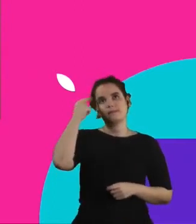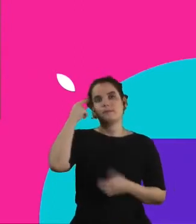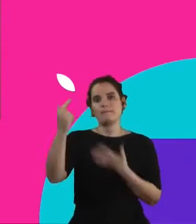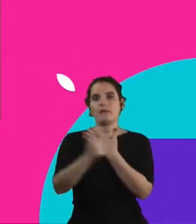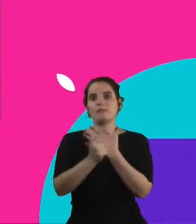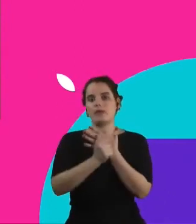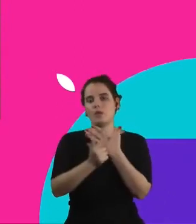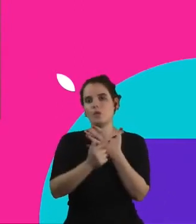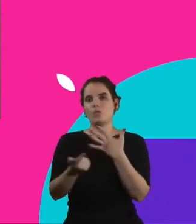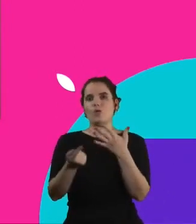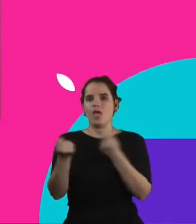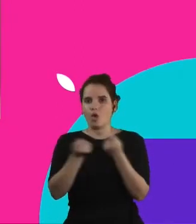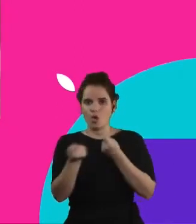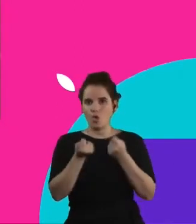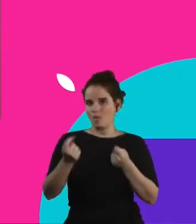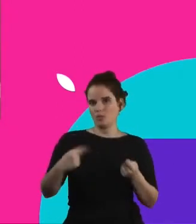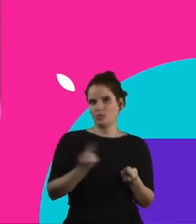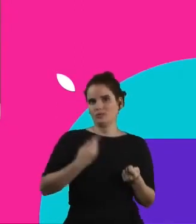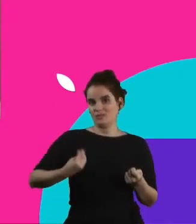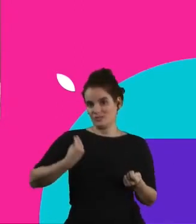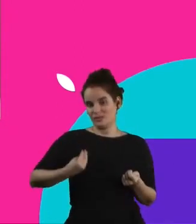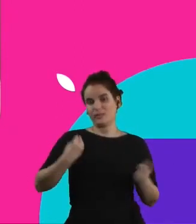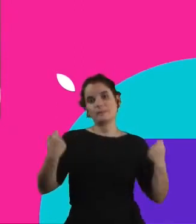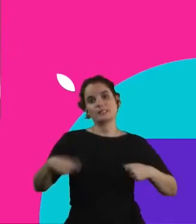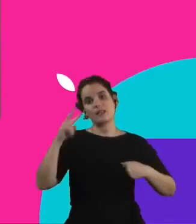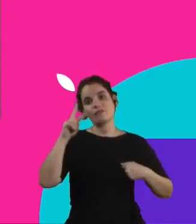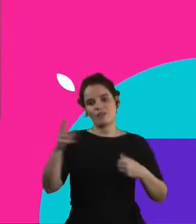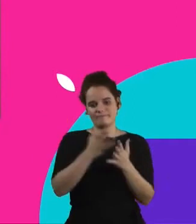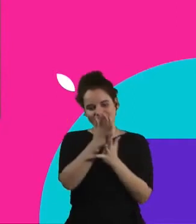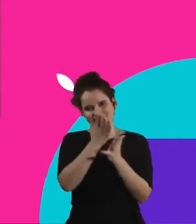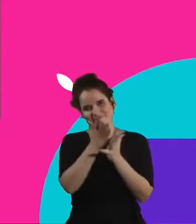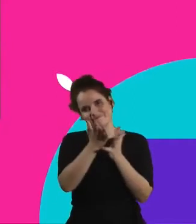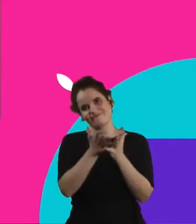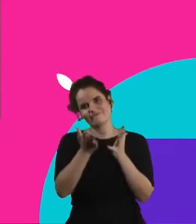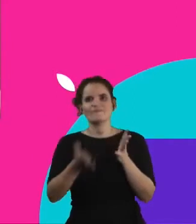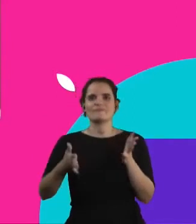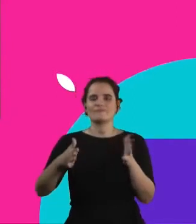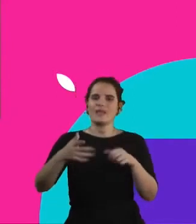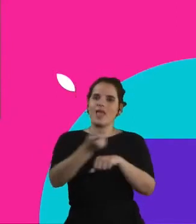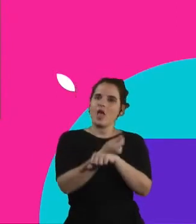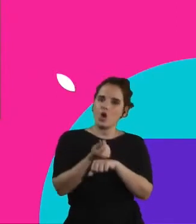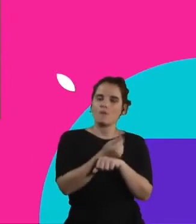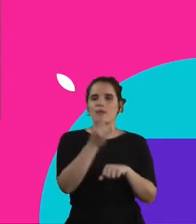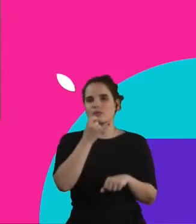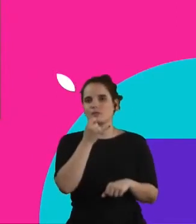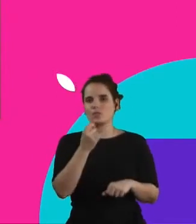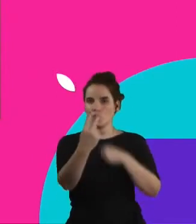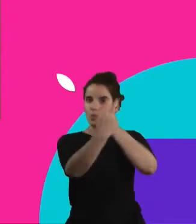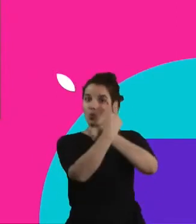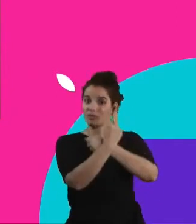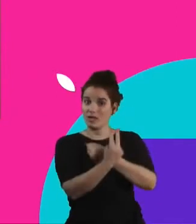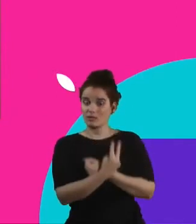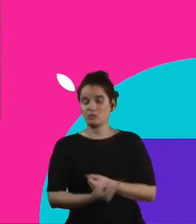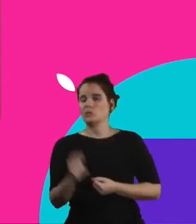na nossa vida, é importante a gente pensar nessa multidimensão da economia da nossa vida. Tem a dimensão da economia do cuidado, por exemplo, que